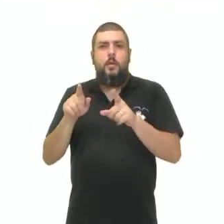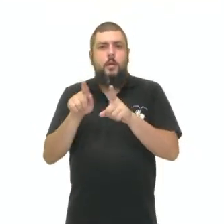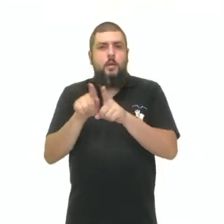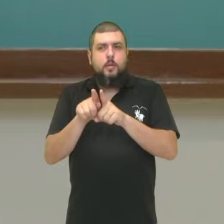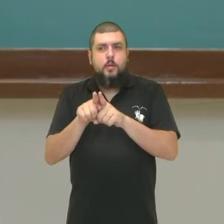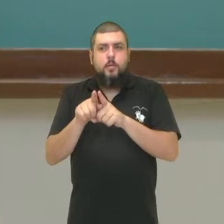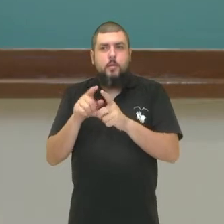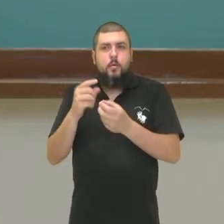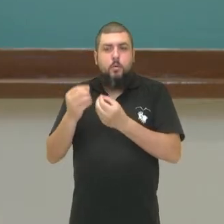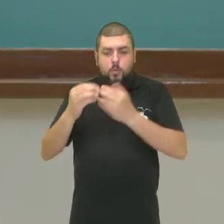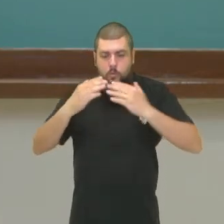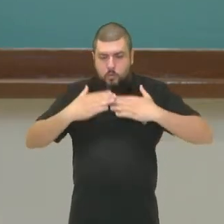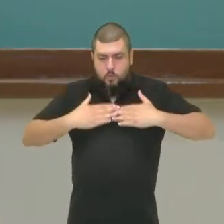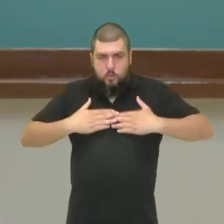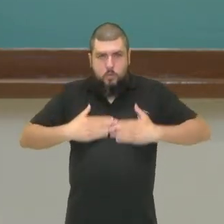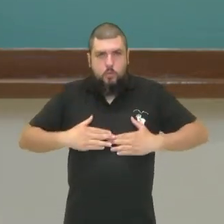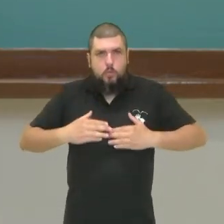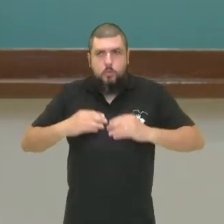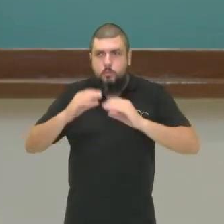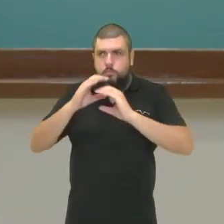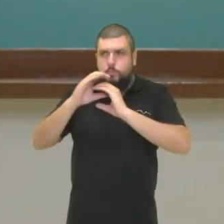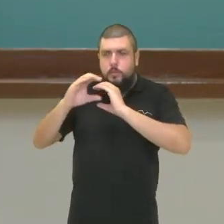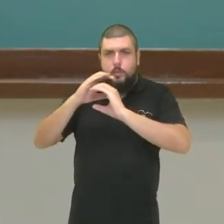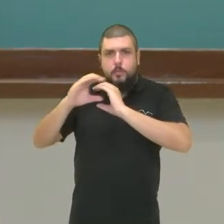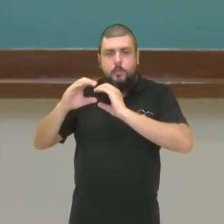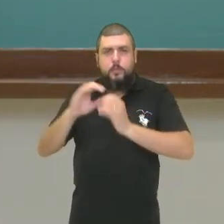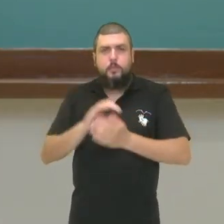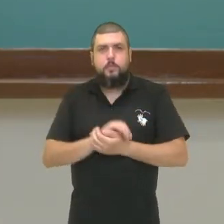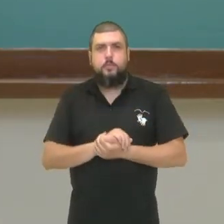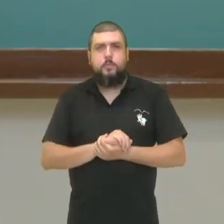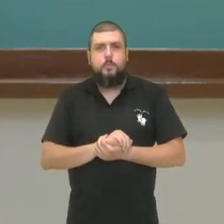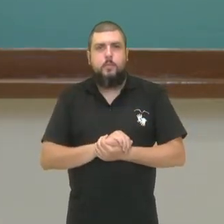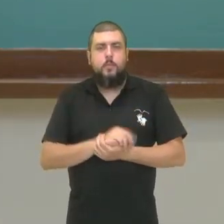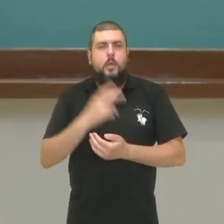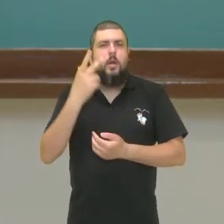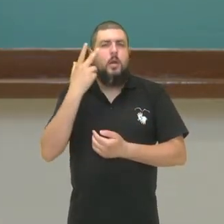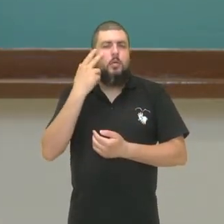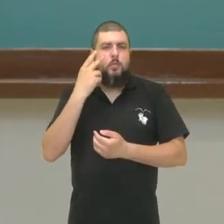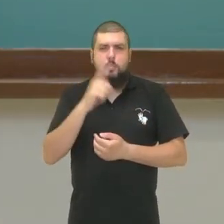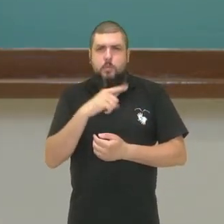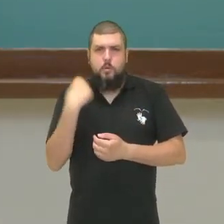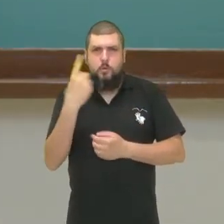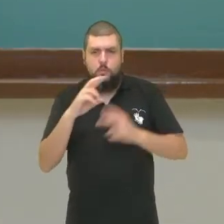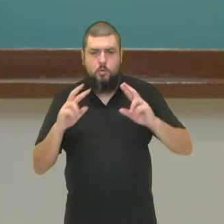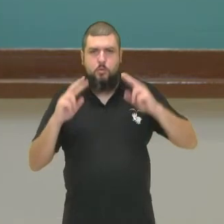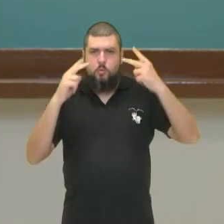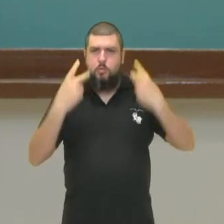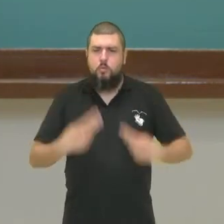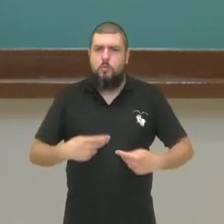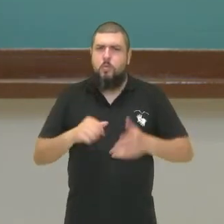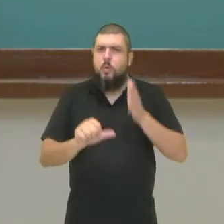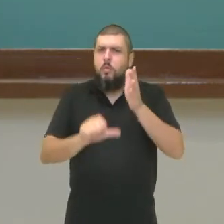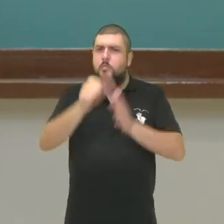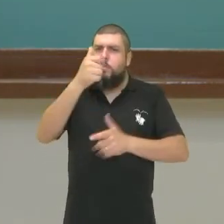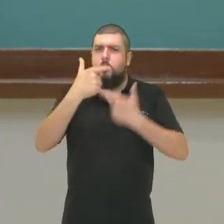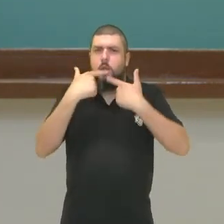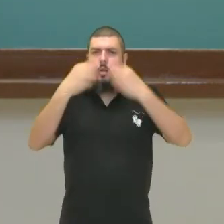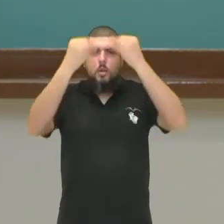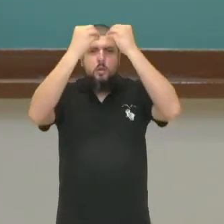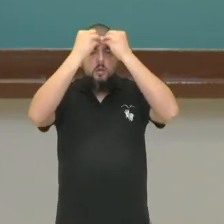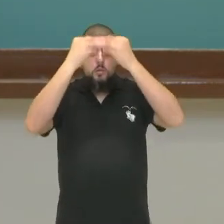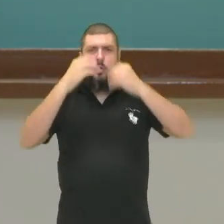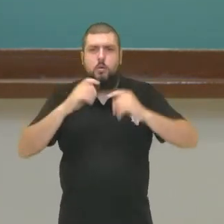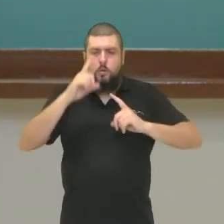do corpo. Nós, seres humanos, a primeira forma de linguagem é a expressão corporal.